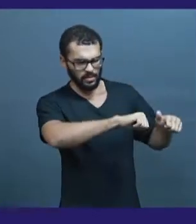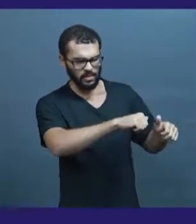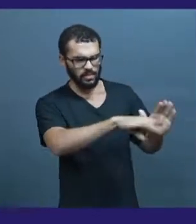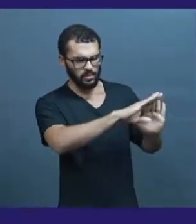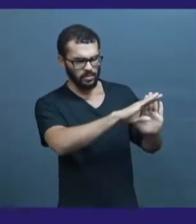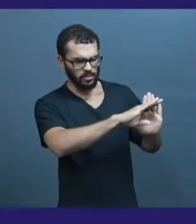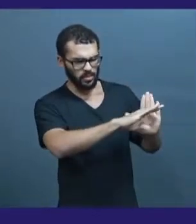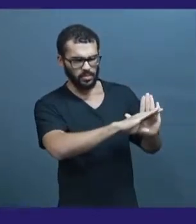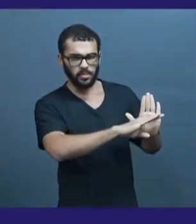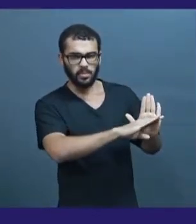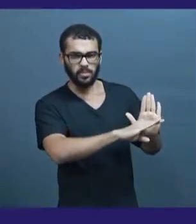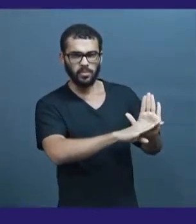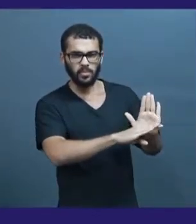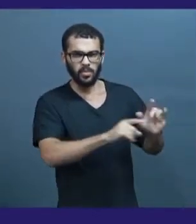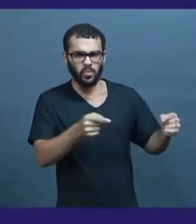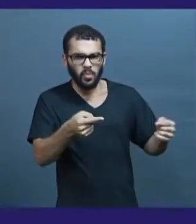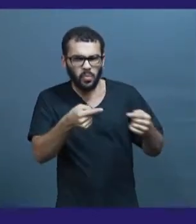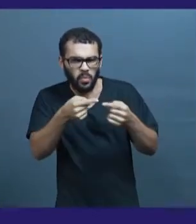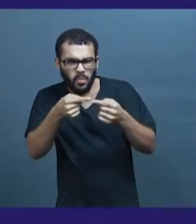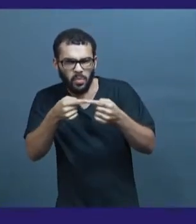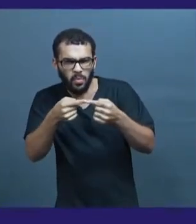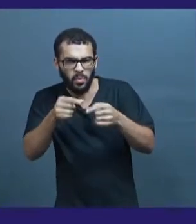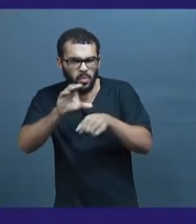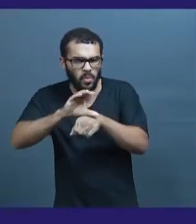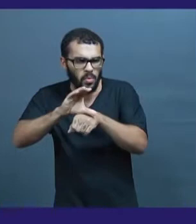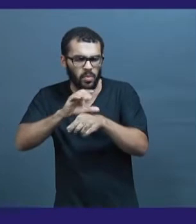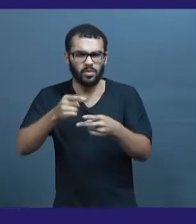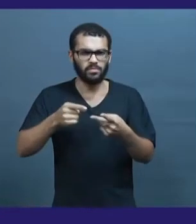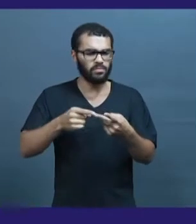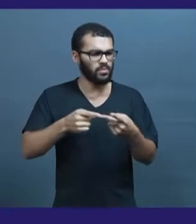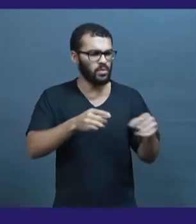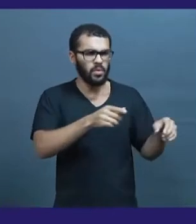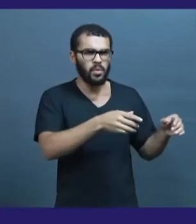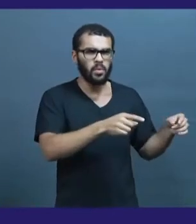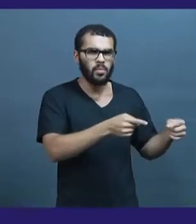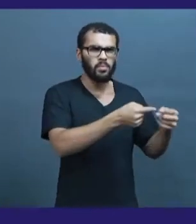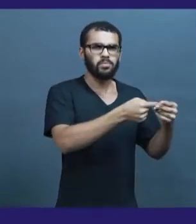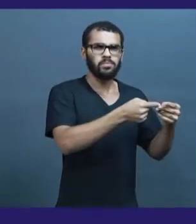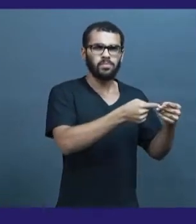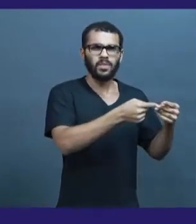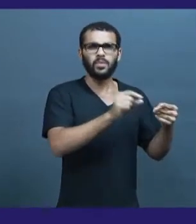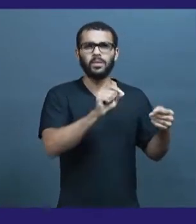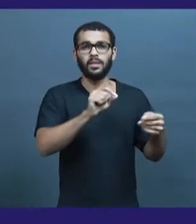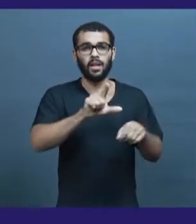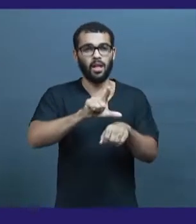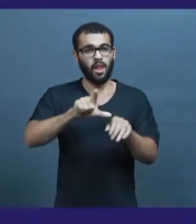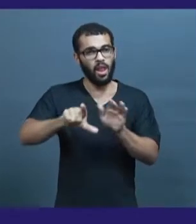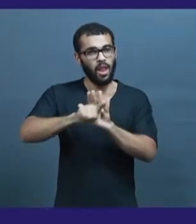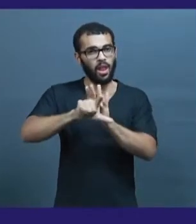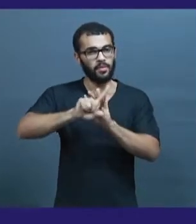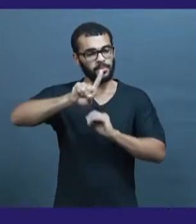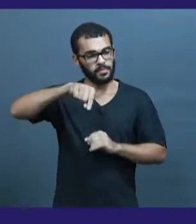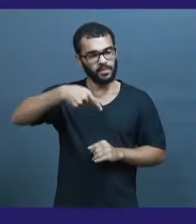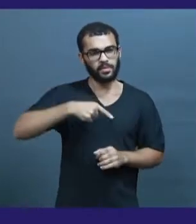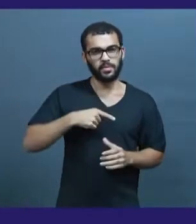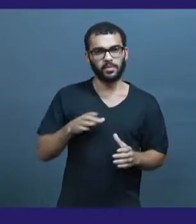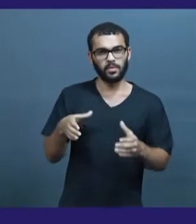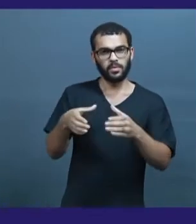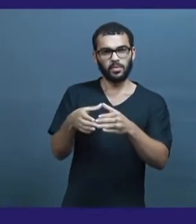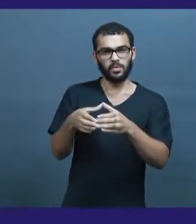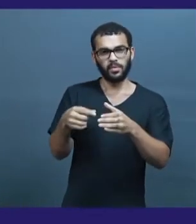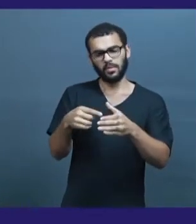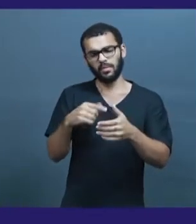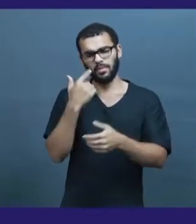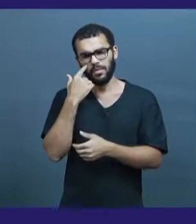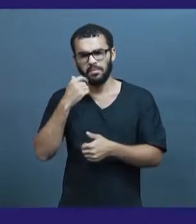está de acordo com a Constituição e as leis do país. Em seguida, é criada uma comissão especial para discutir o mérito